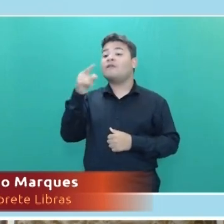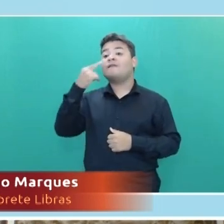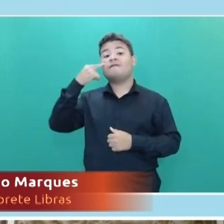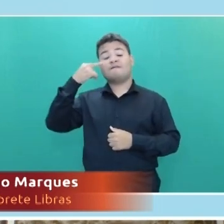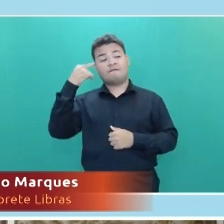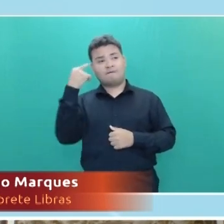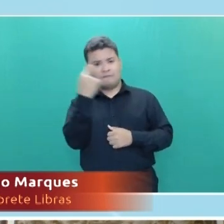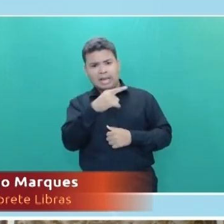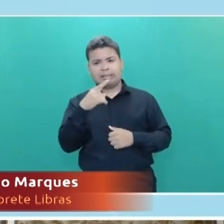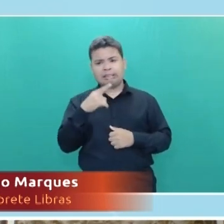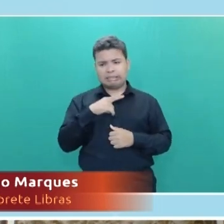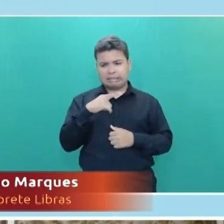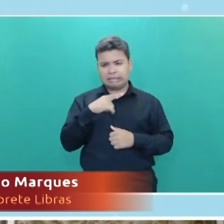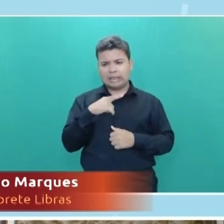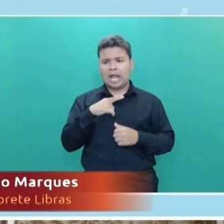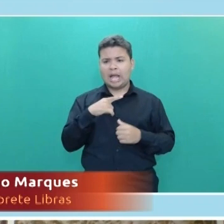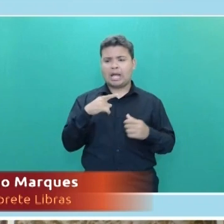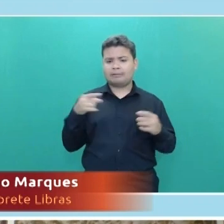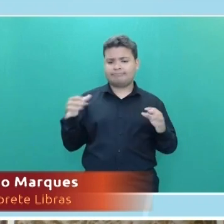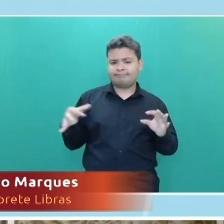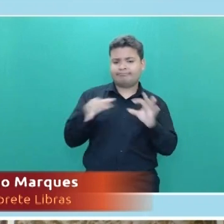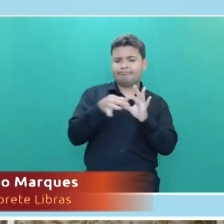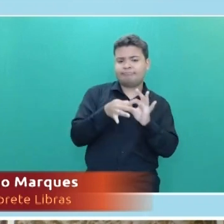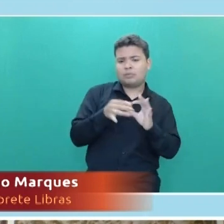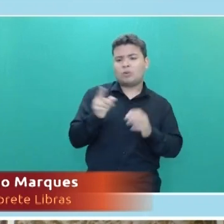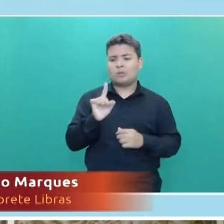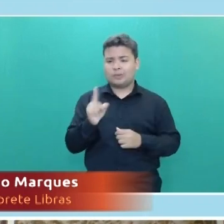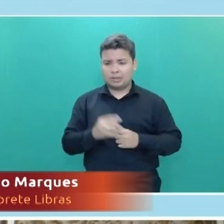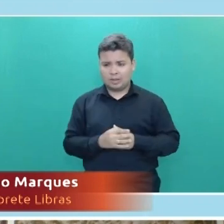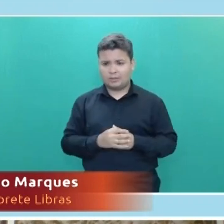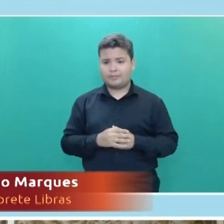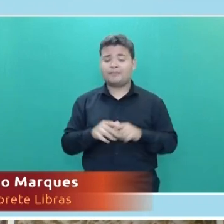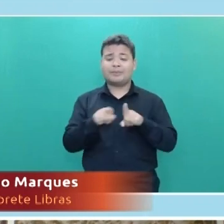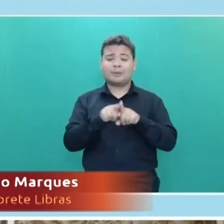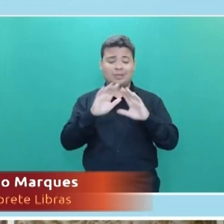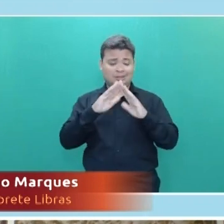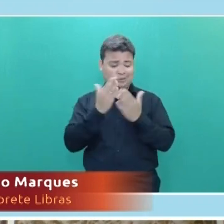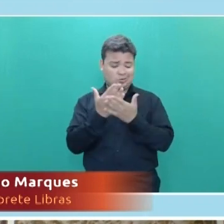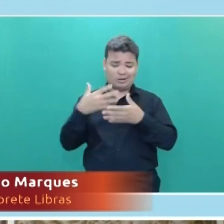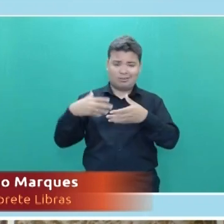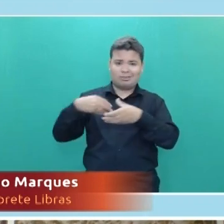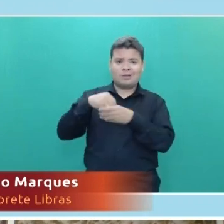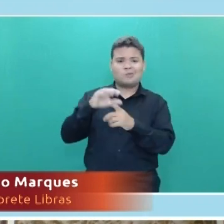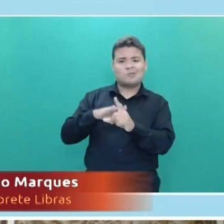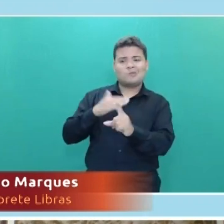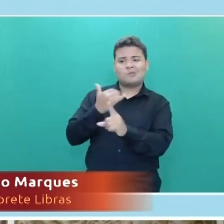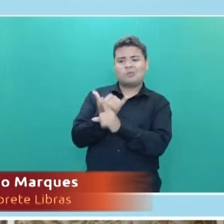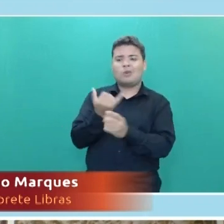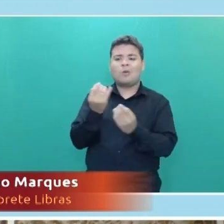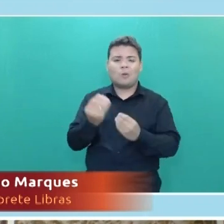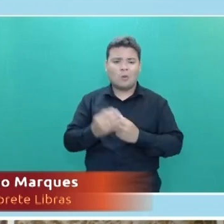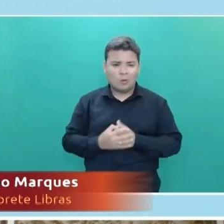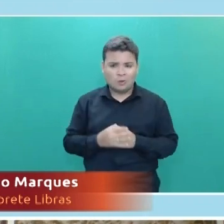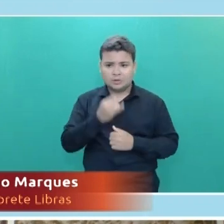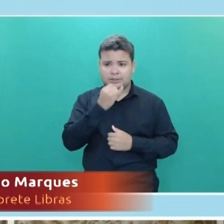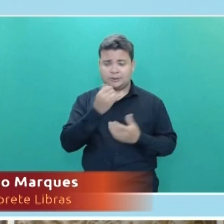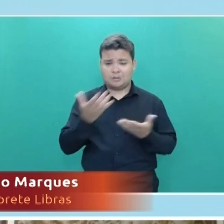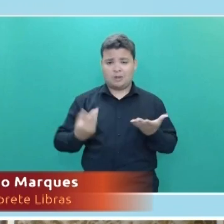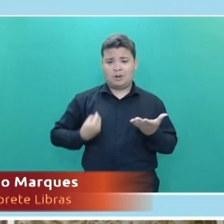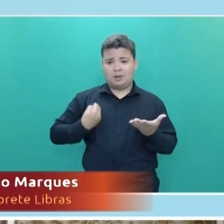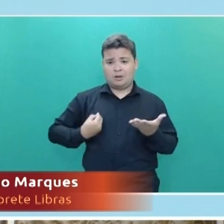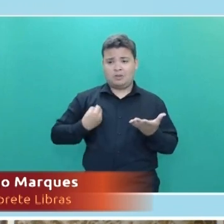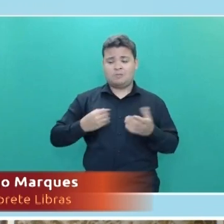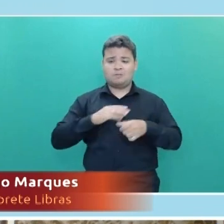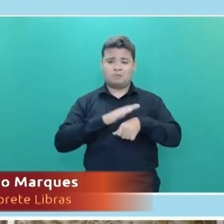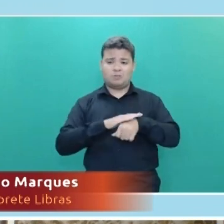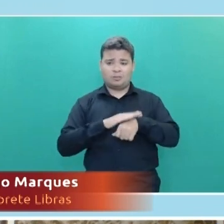isso, e o que a gente poderia dizer sobre essa questão do bullying na escola, né? Nesse momento em que a gente vive, com redes sociais, com internet,